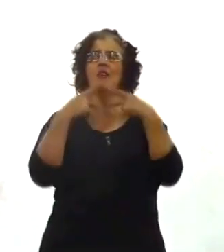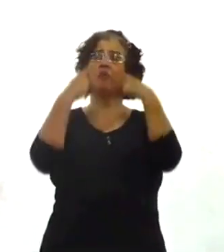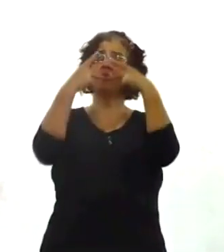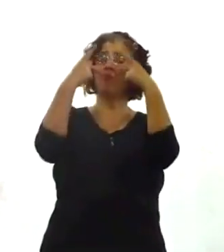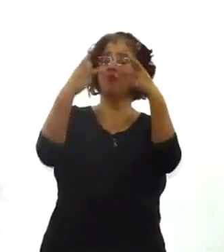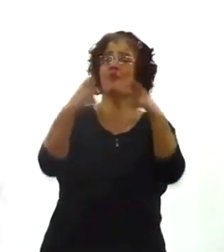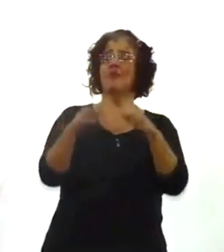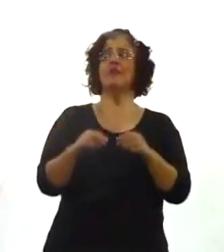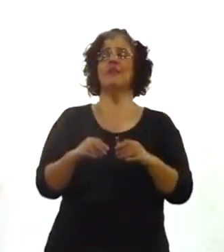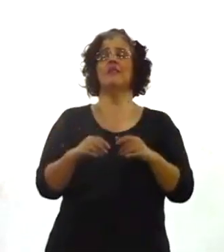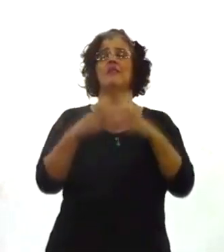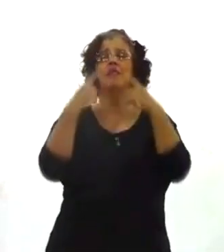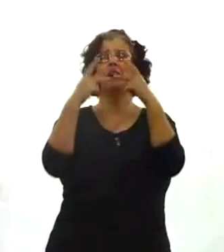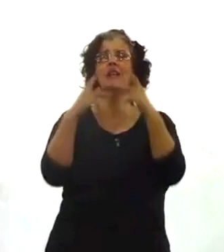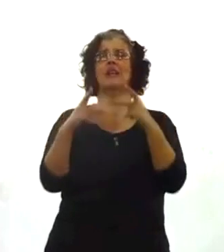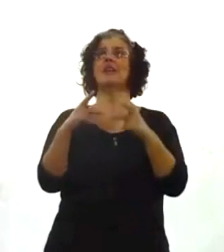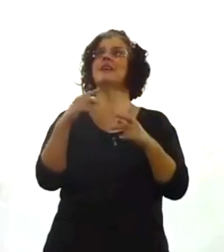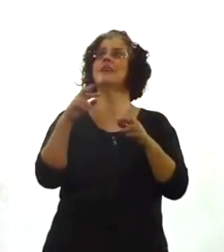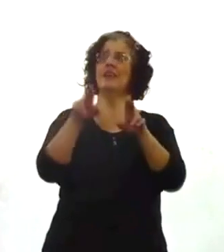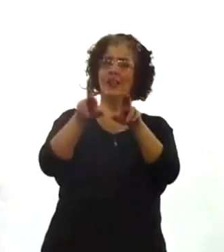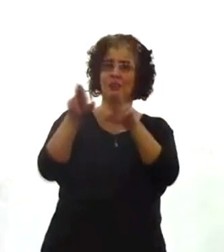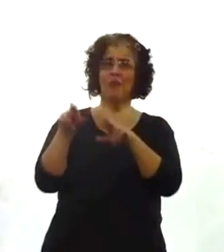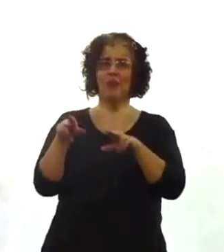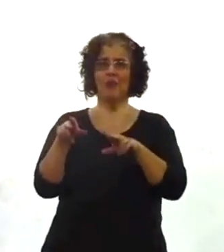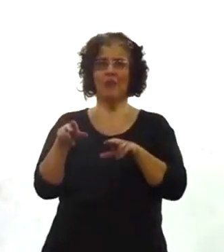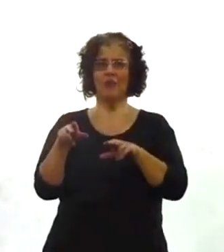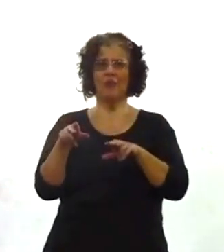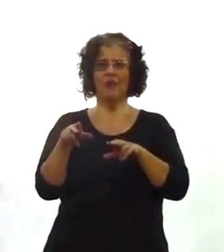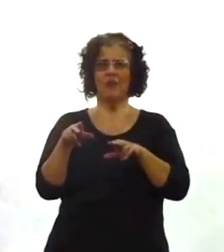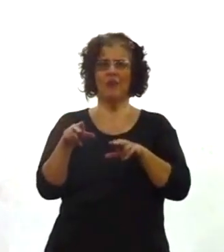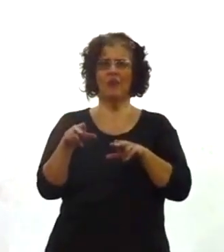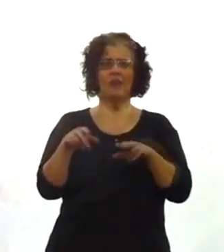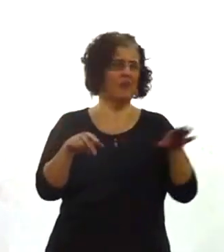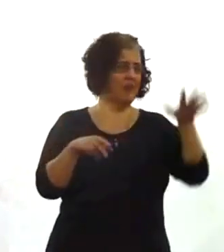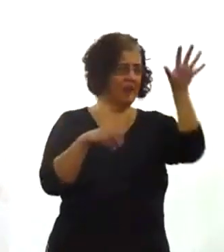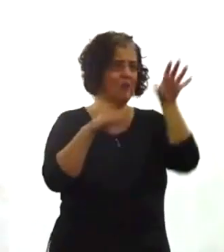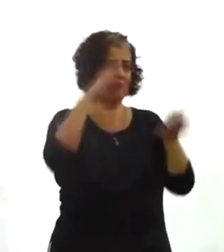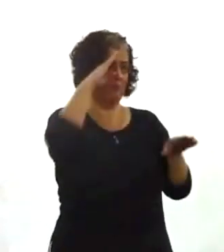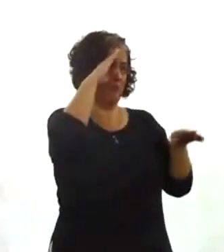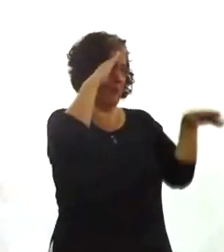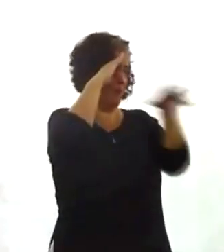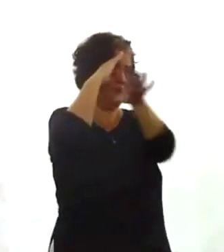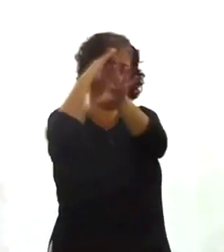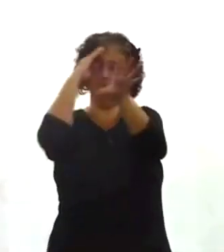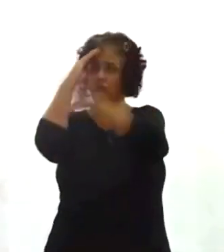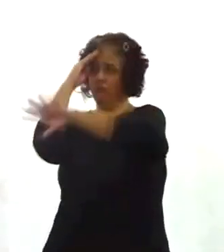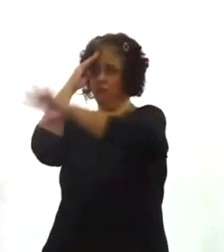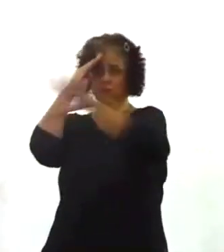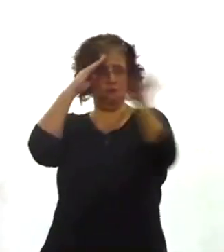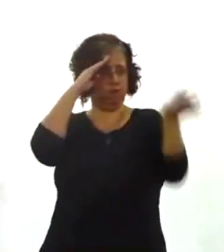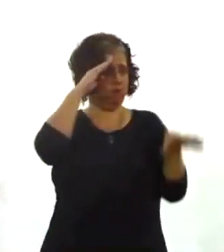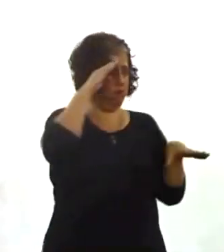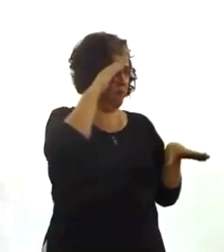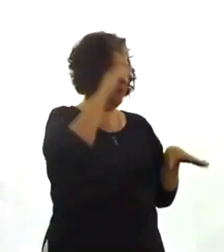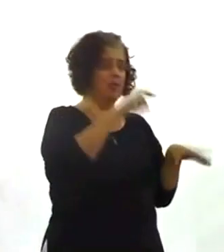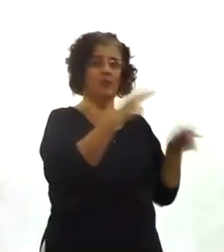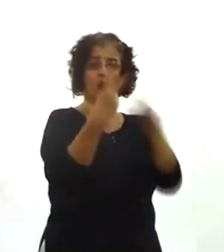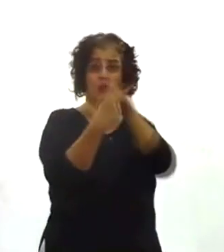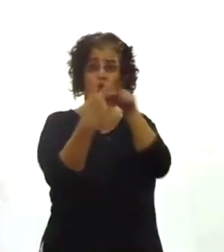enfatiza isso. Ele disse: irmãos, sabem o que é que está havendo com os soldados aqui? Tem dois grupos de